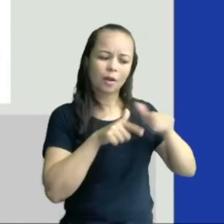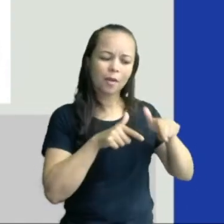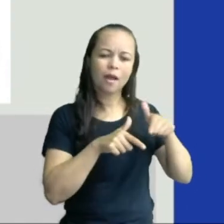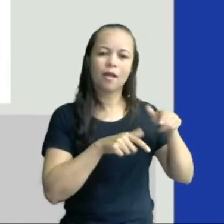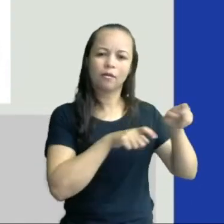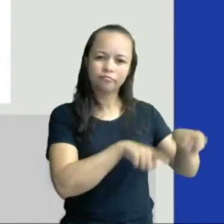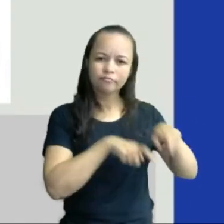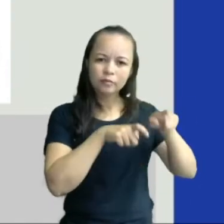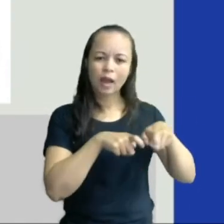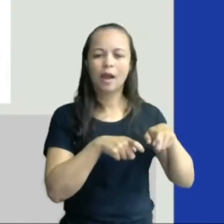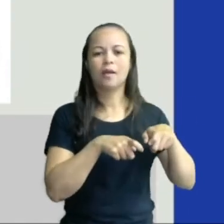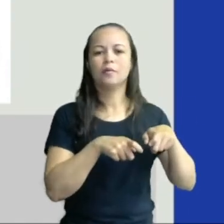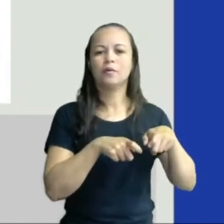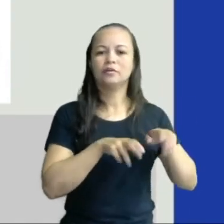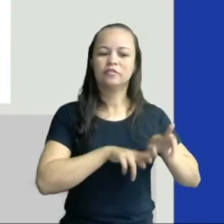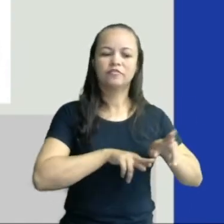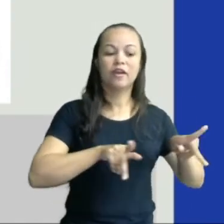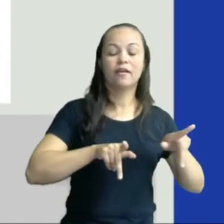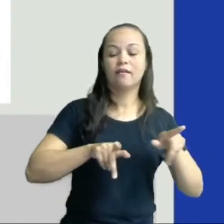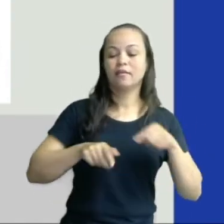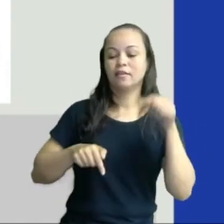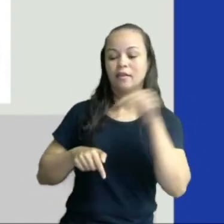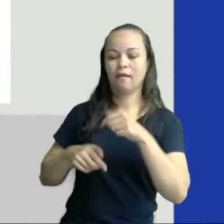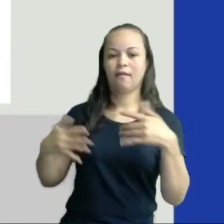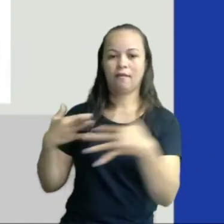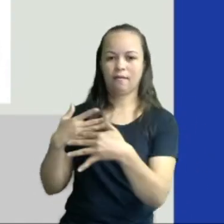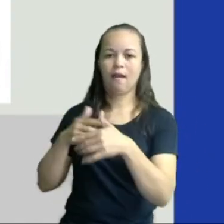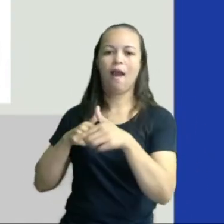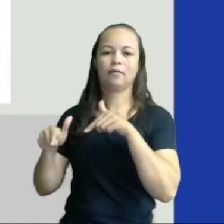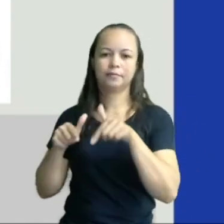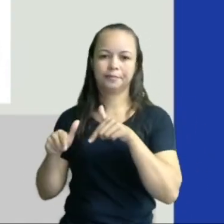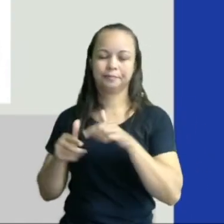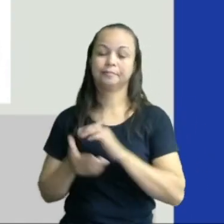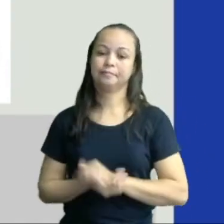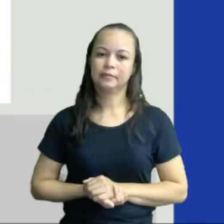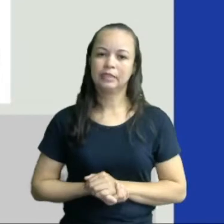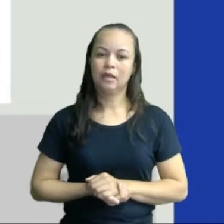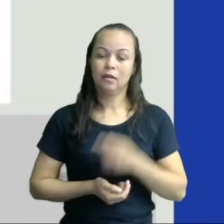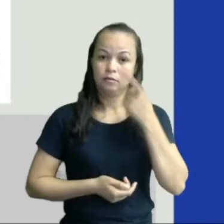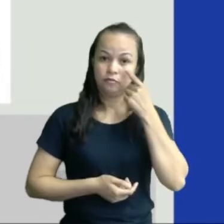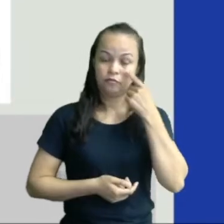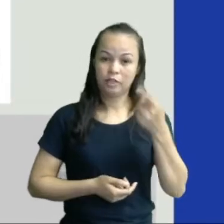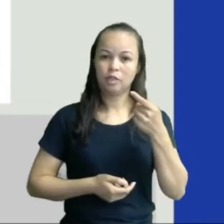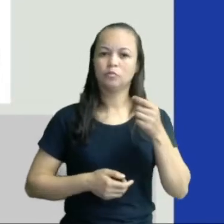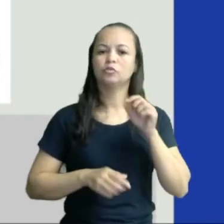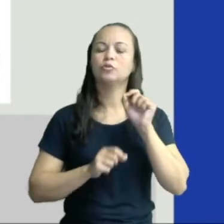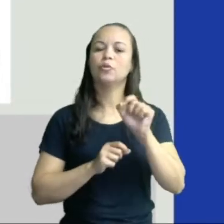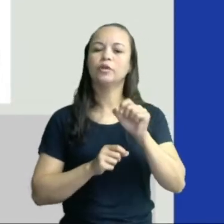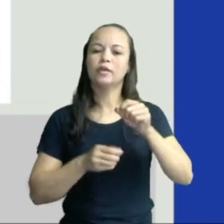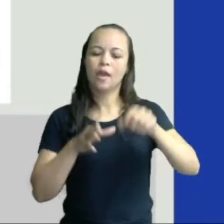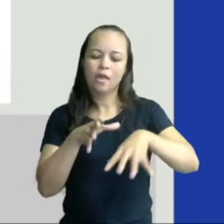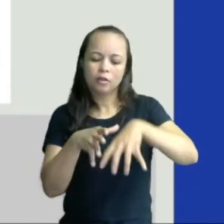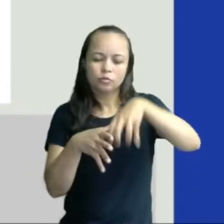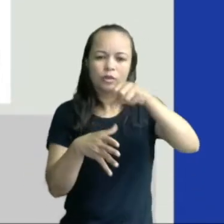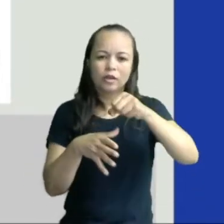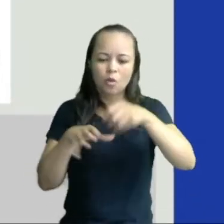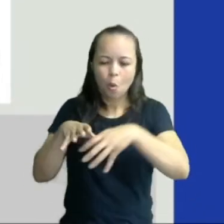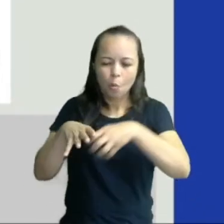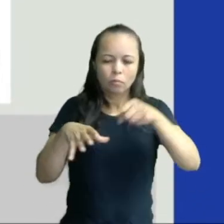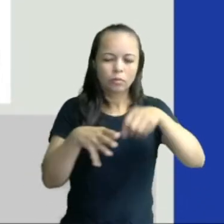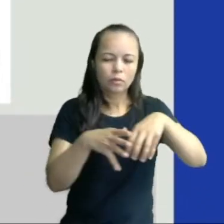jeito, o de trabalhar na cidade é de outro jeito. Vimos o que é extrativismo, lembram?